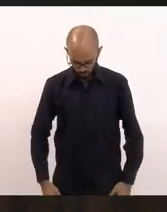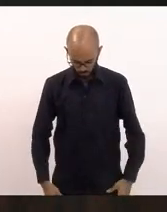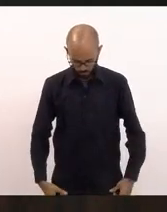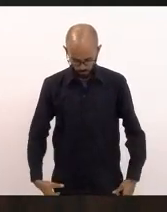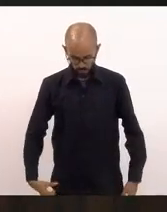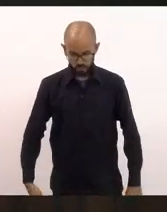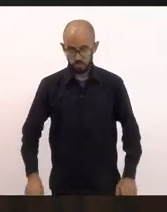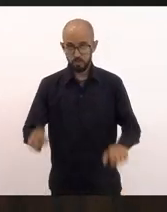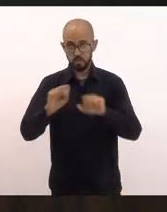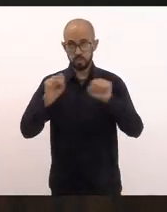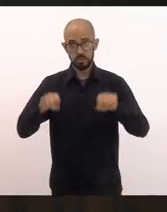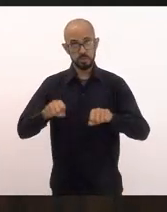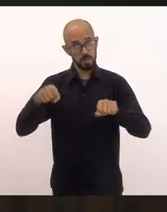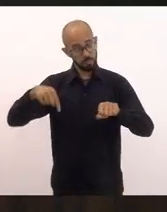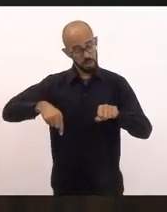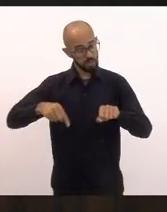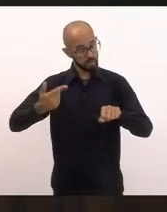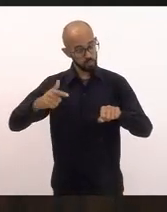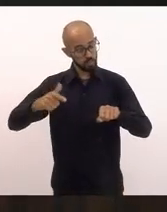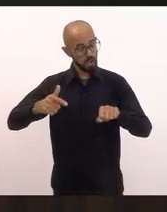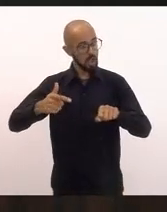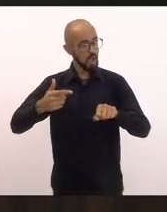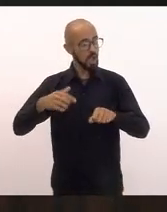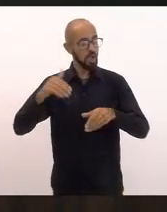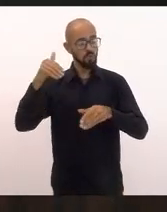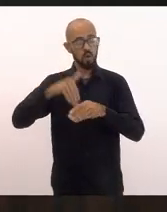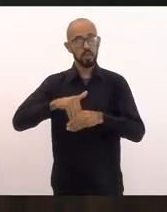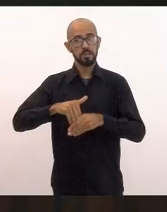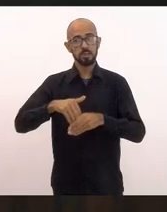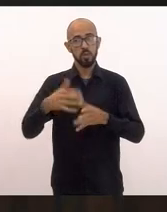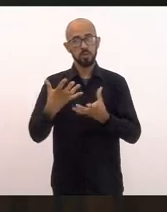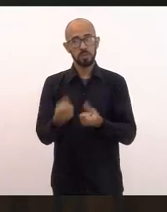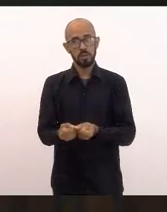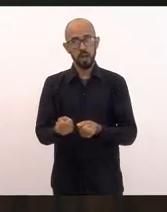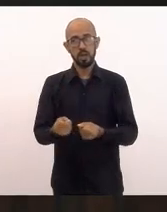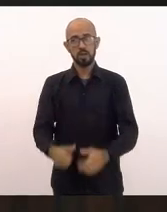O sistema aqui não está captando a votação.